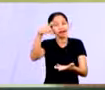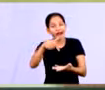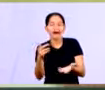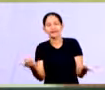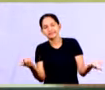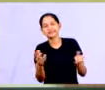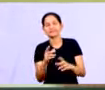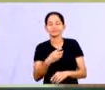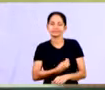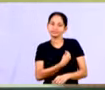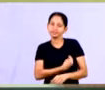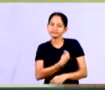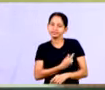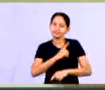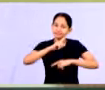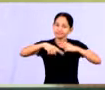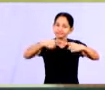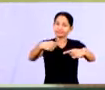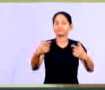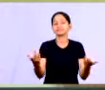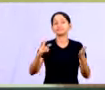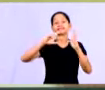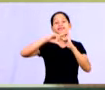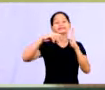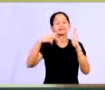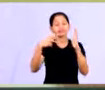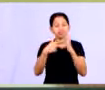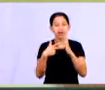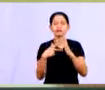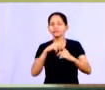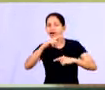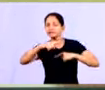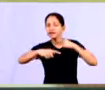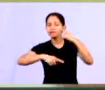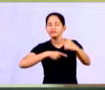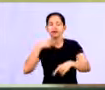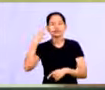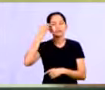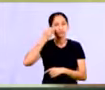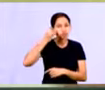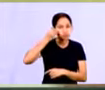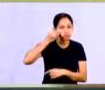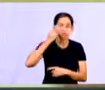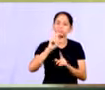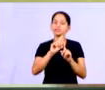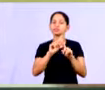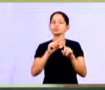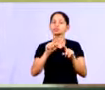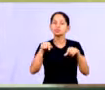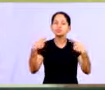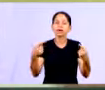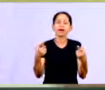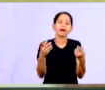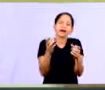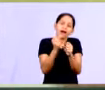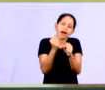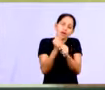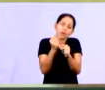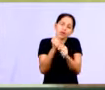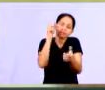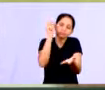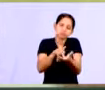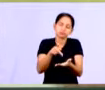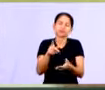significar significado aí de... essa noção de risco mais não calculável, um risco mais complexo,